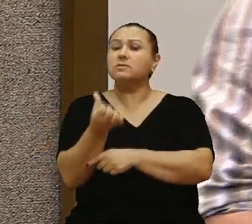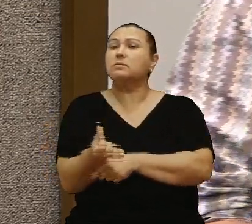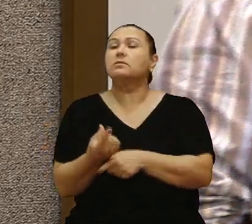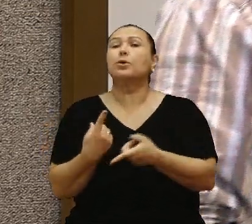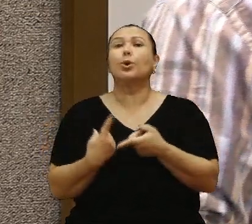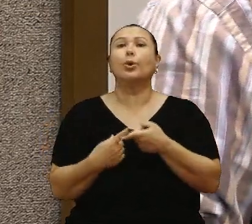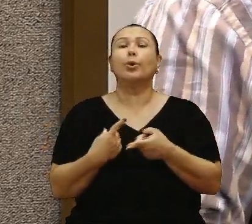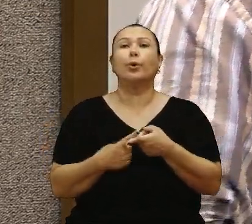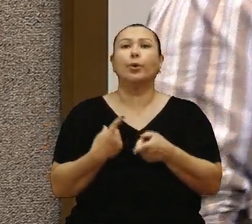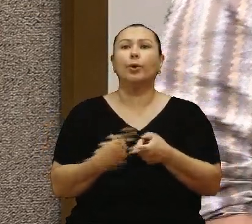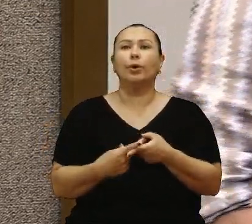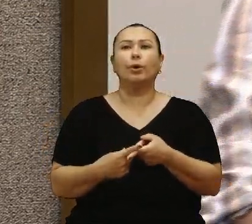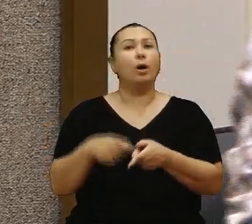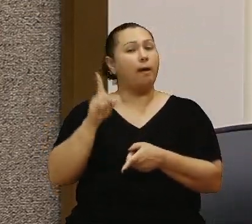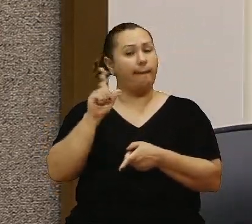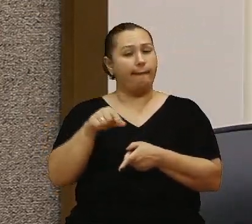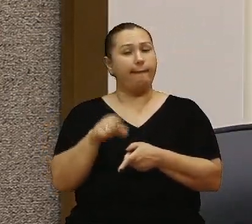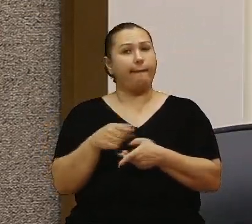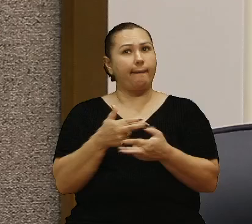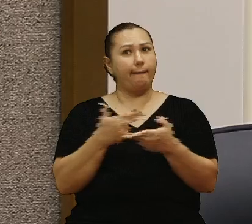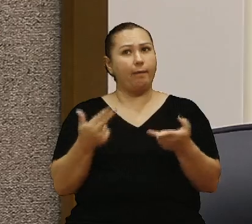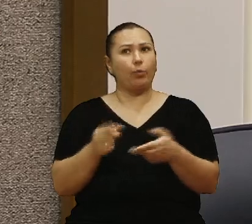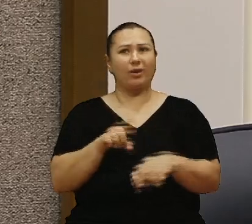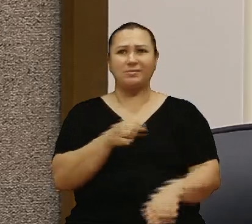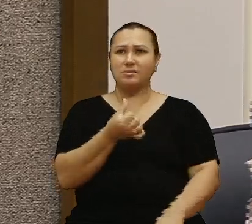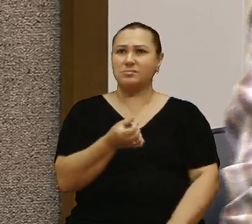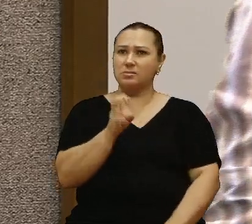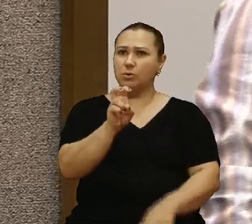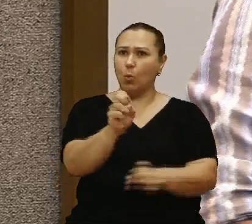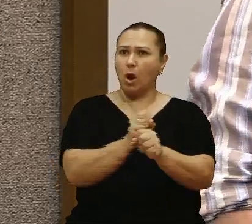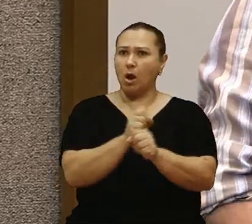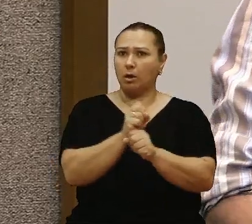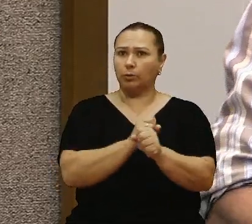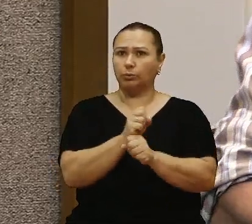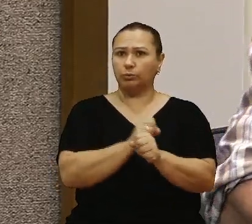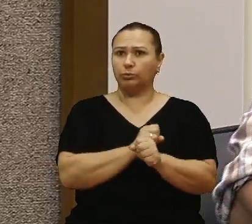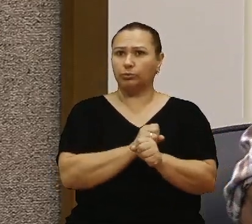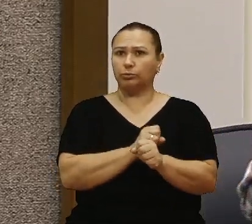Porque essa questão dos 65 anos,